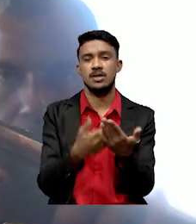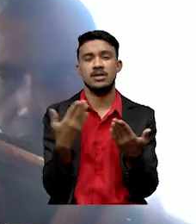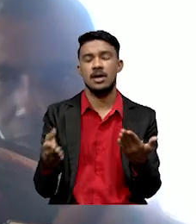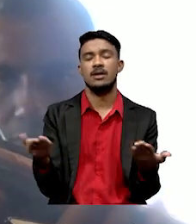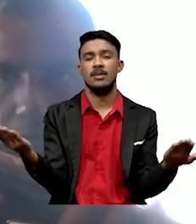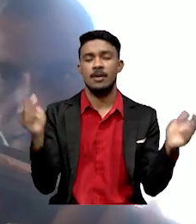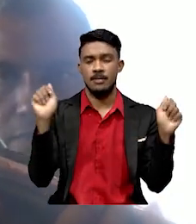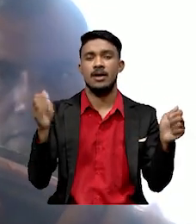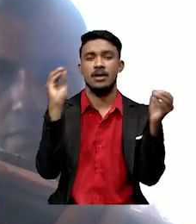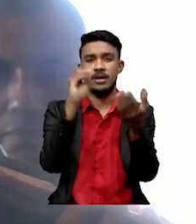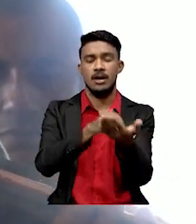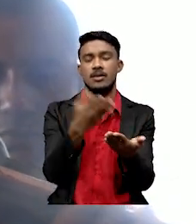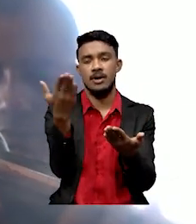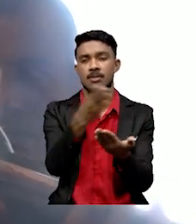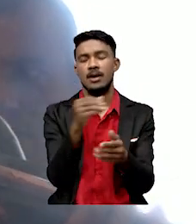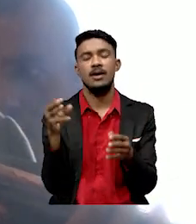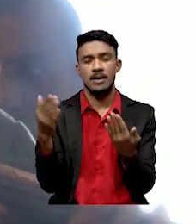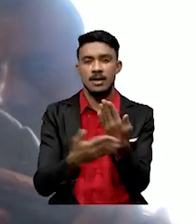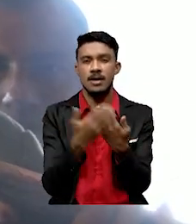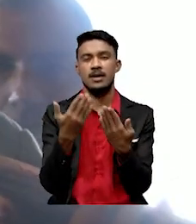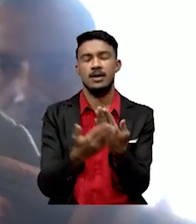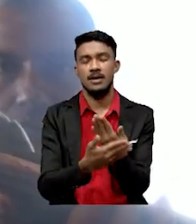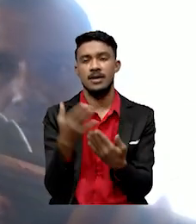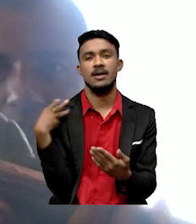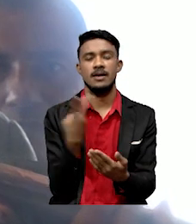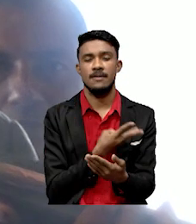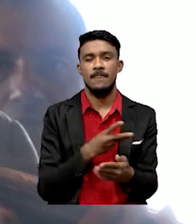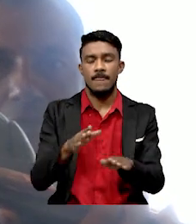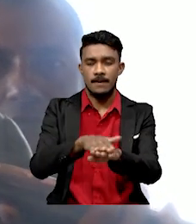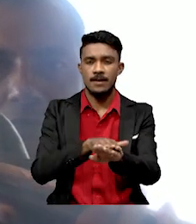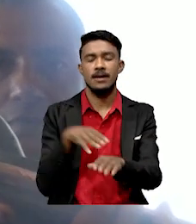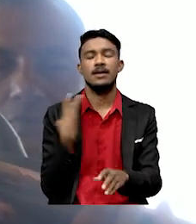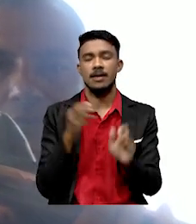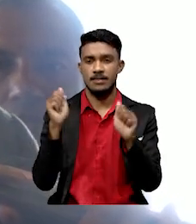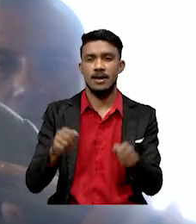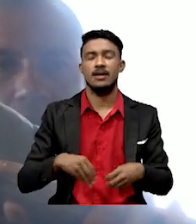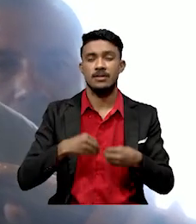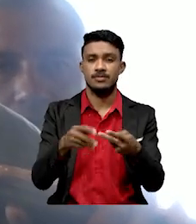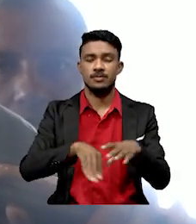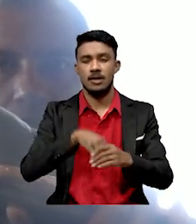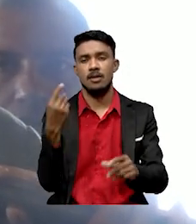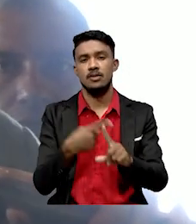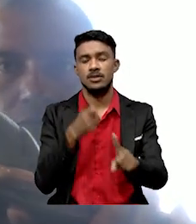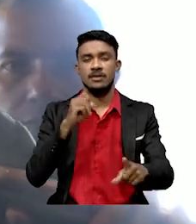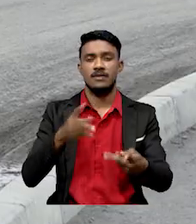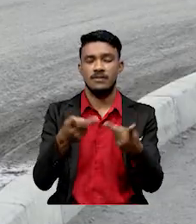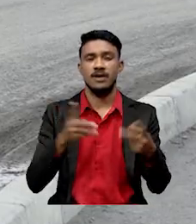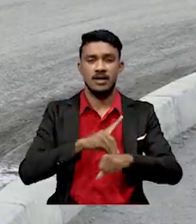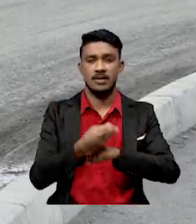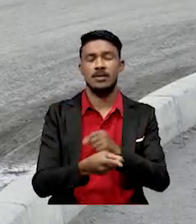bele nenek itu bele muda itu ni fatin itu ni kualiser itu fatin nabe makai harus kerja serba fatin nabe maka seguru